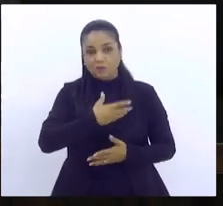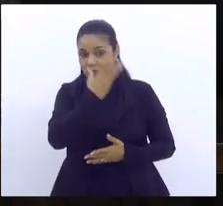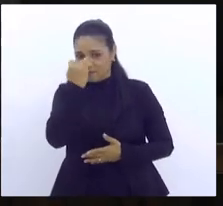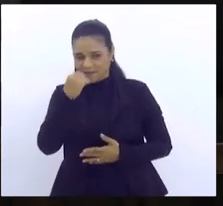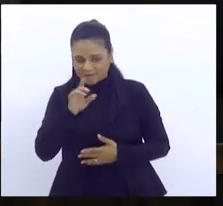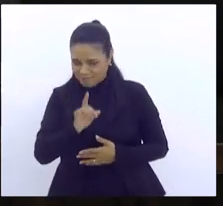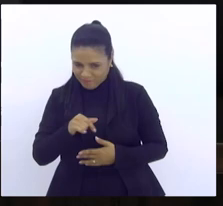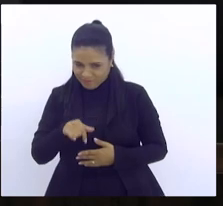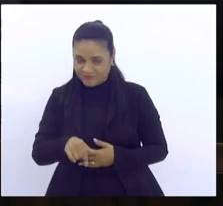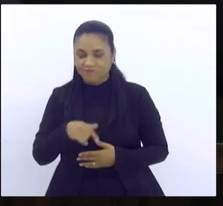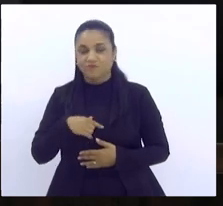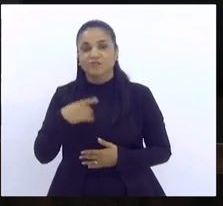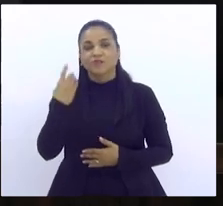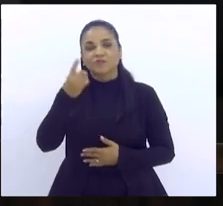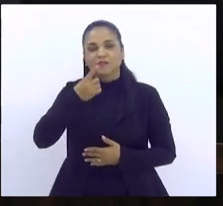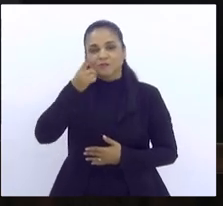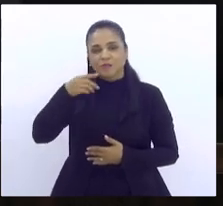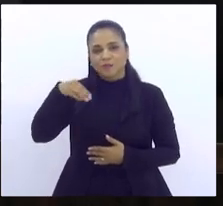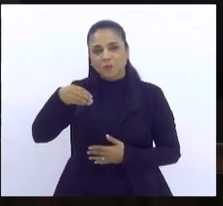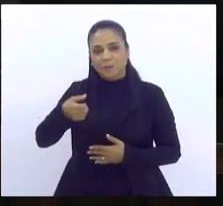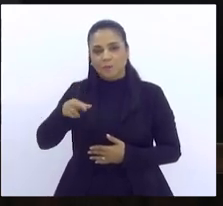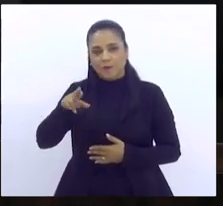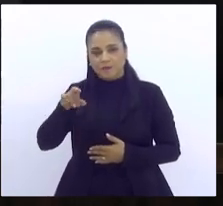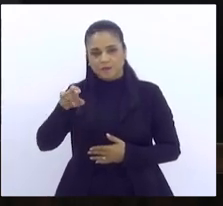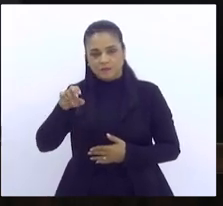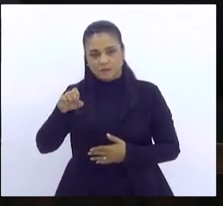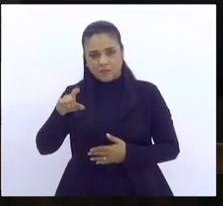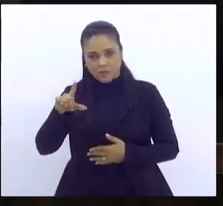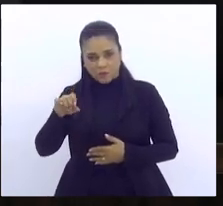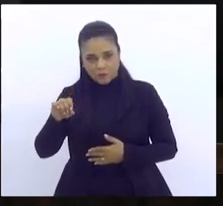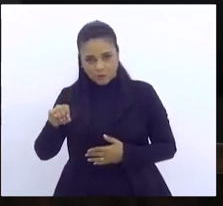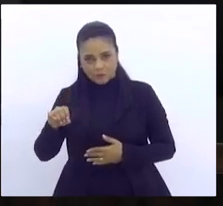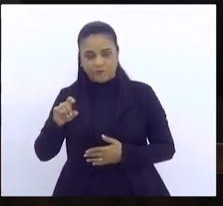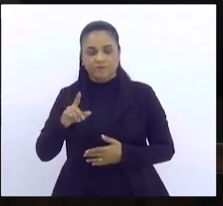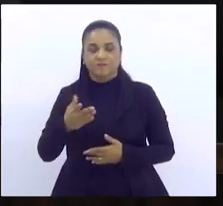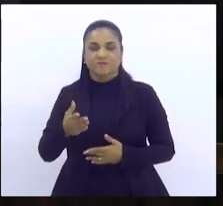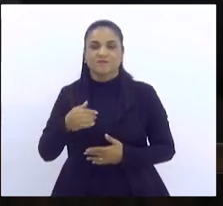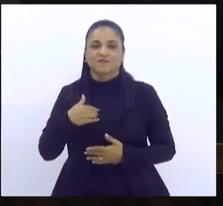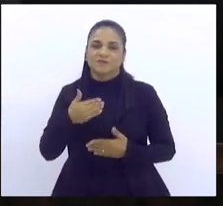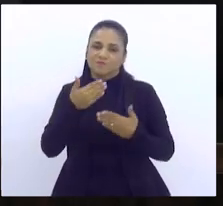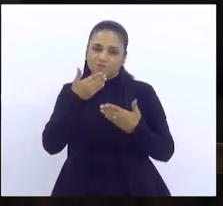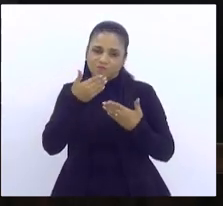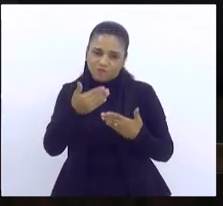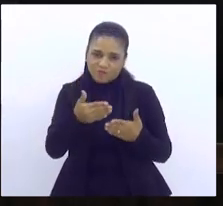aqui. Deputado Dino, seguida, Mink, por gentileza, deixa o nosso